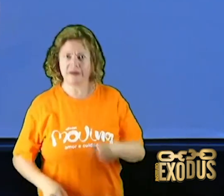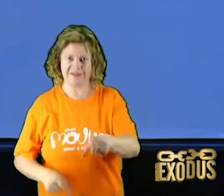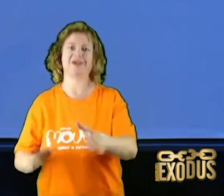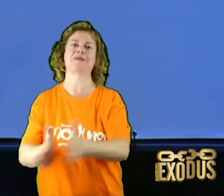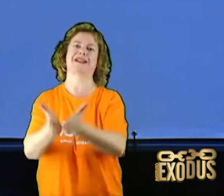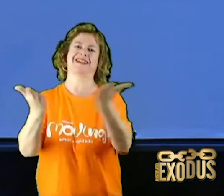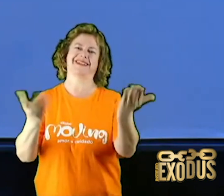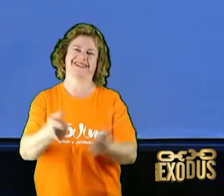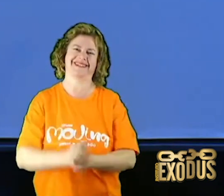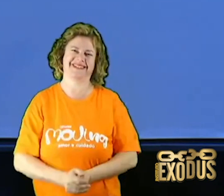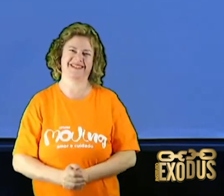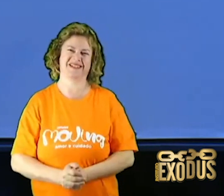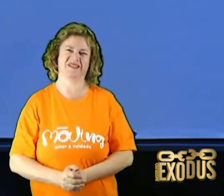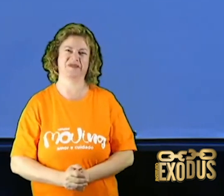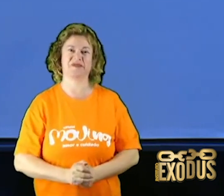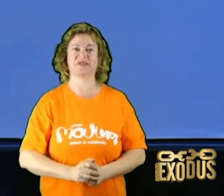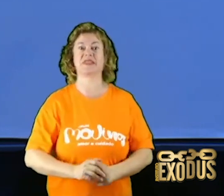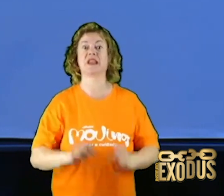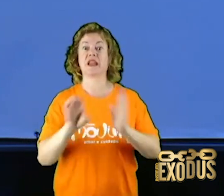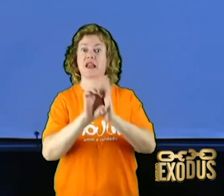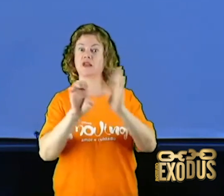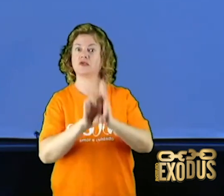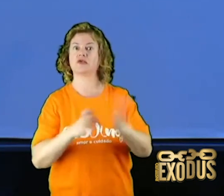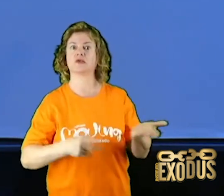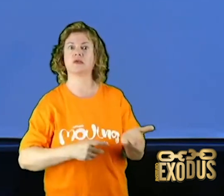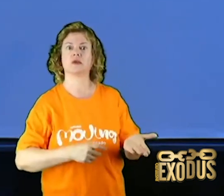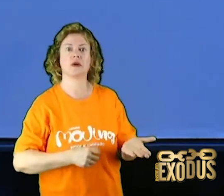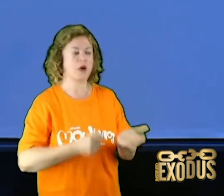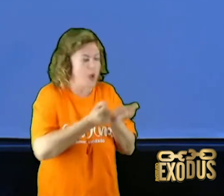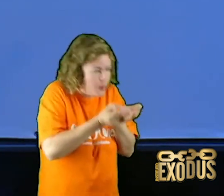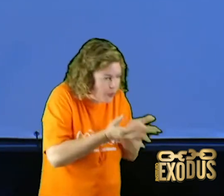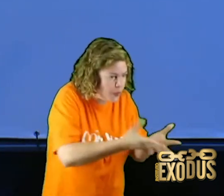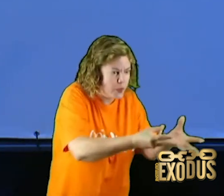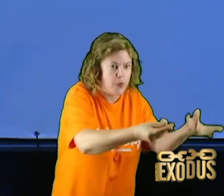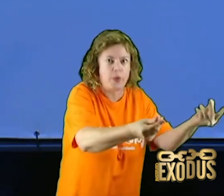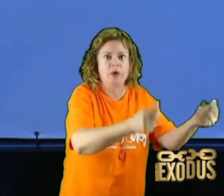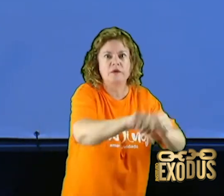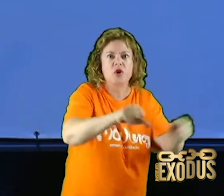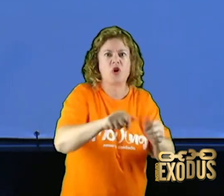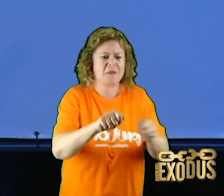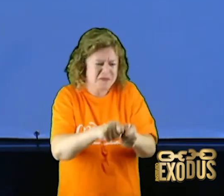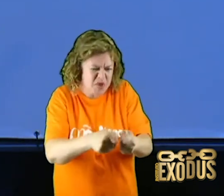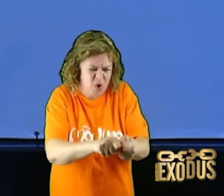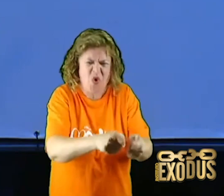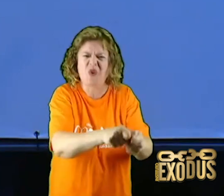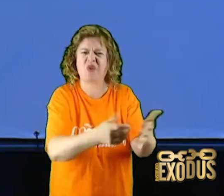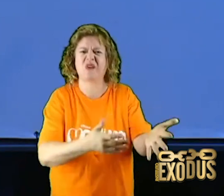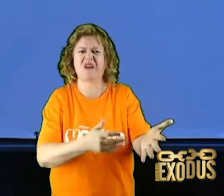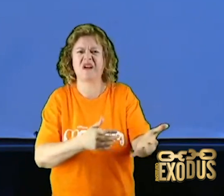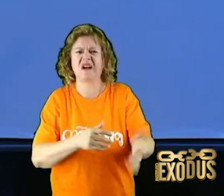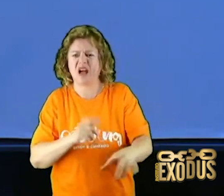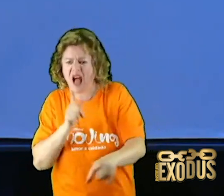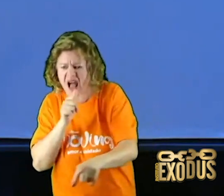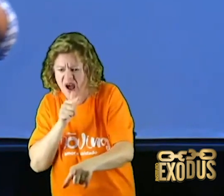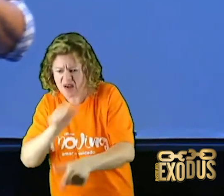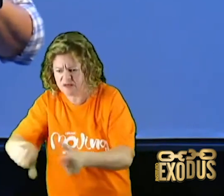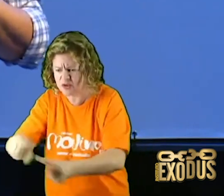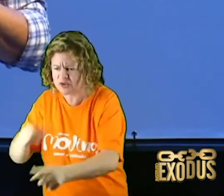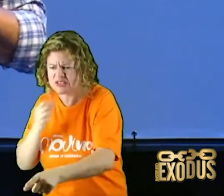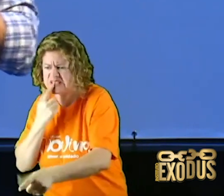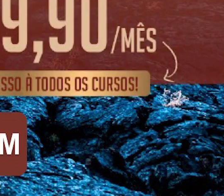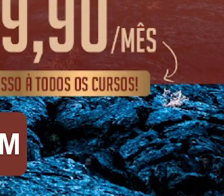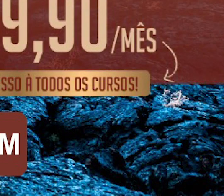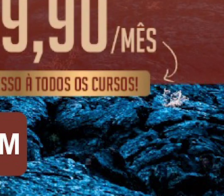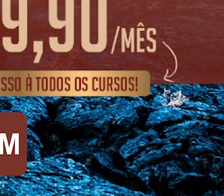Pedaço de pau vira serpente. Água vira sangue. E tem muita gente que